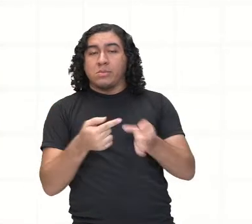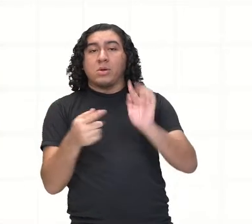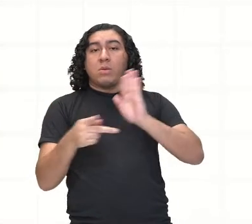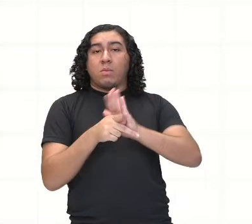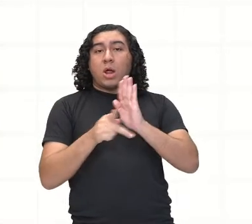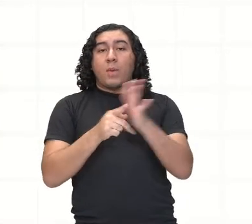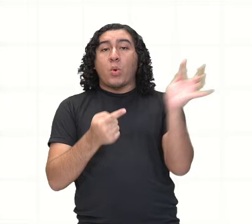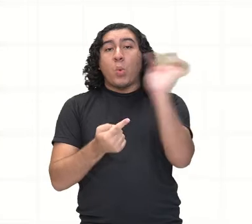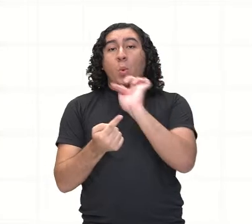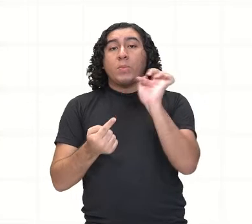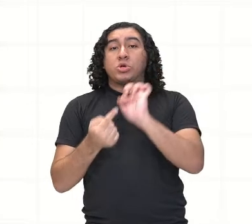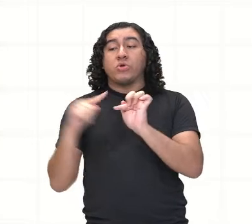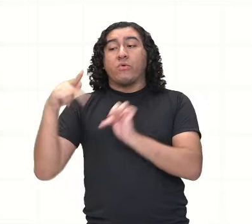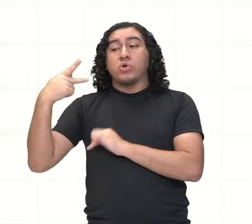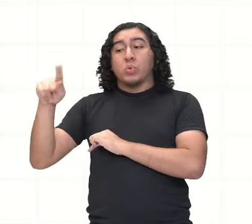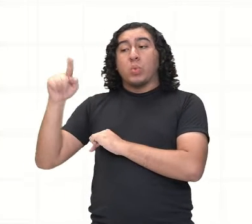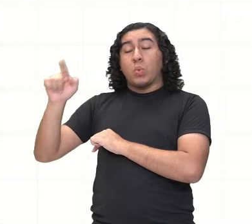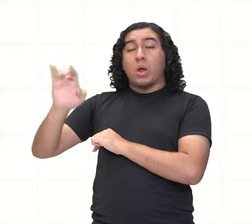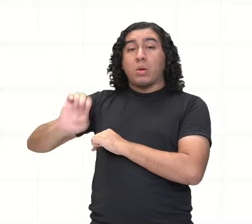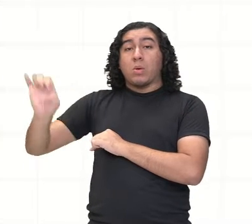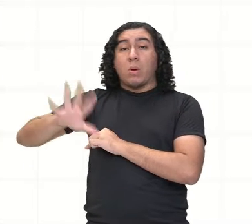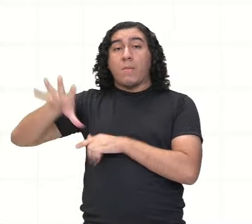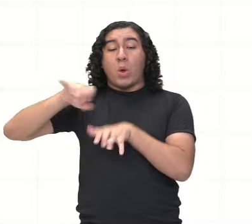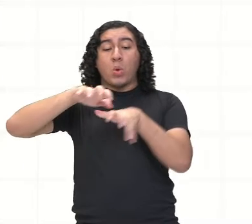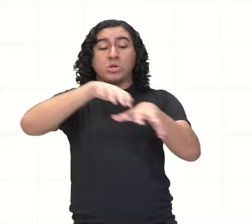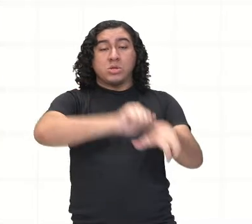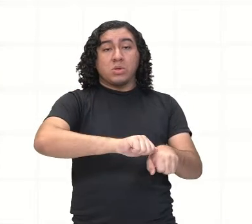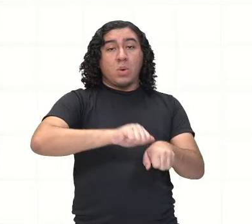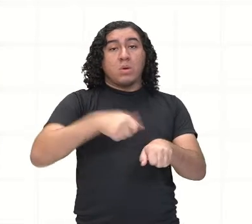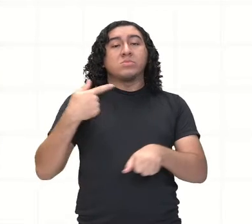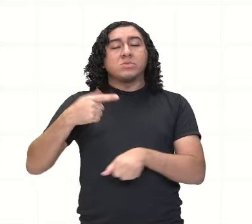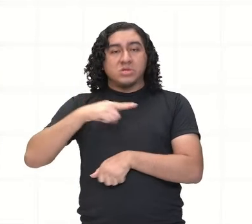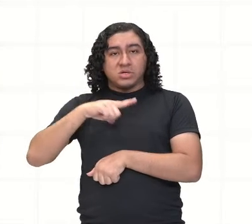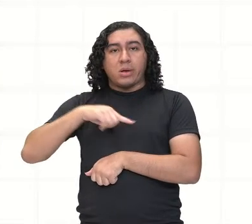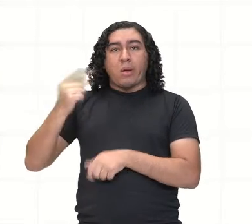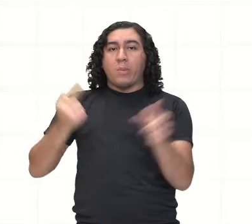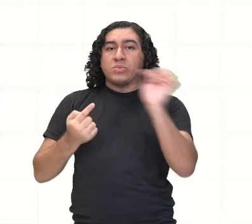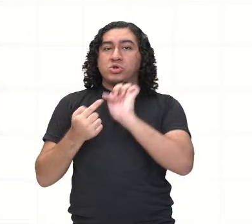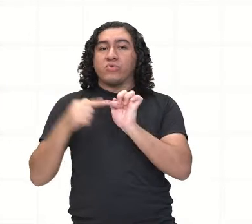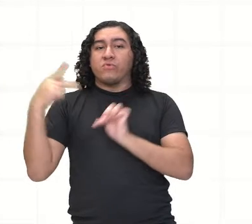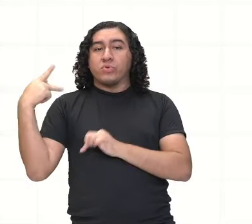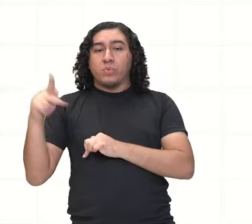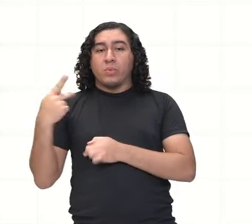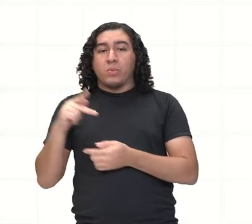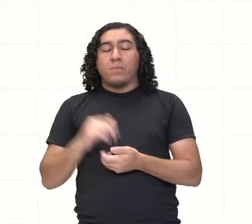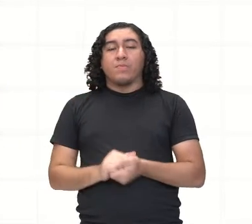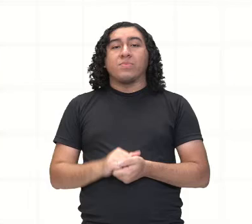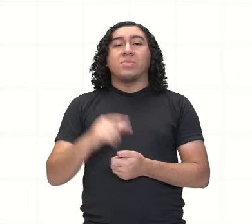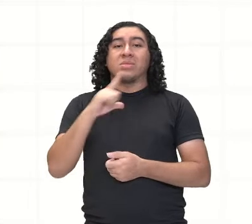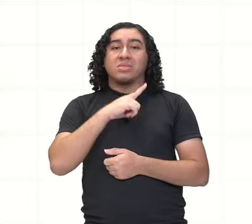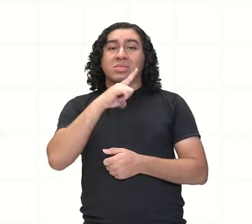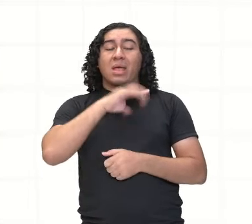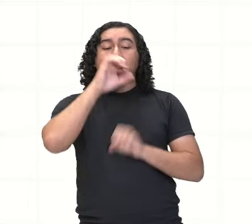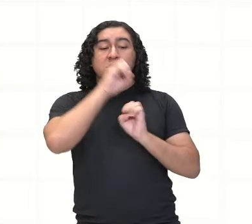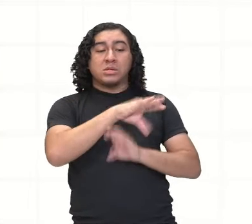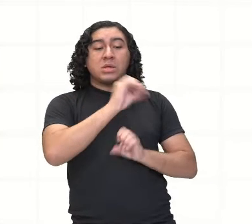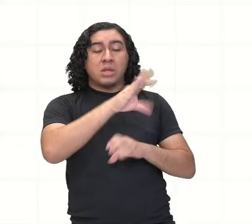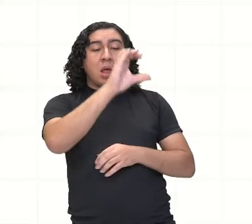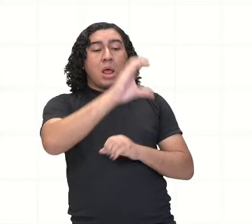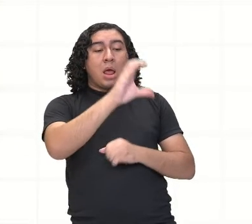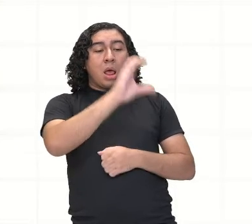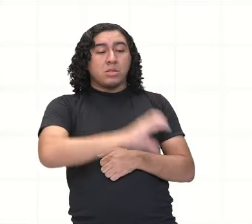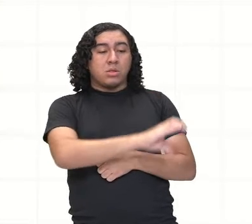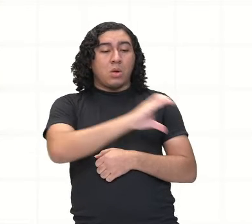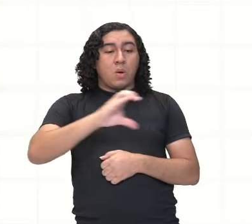dos colonizadores. Então, era um dos objetivos da colonização a questão da catequização dos povos indígenas.